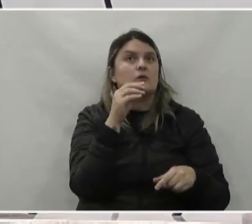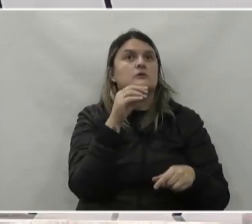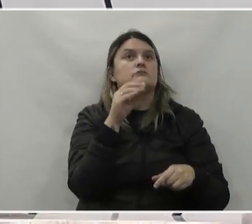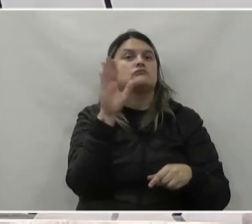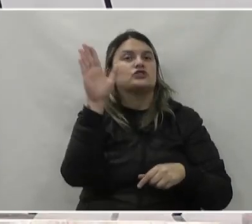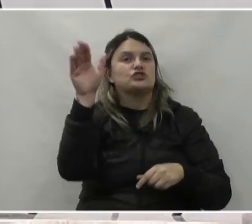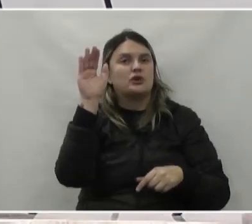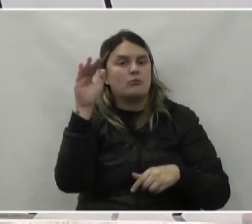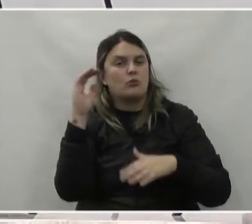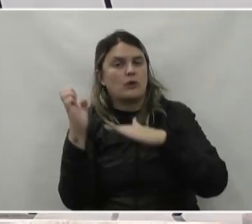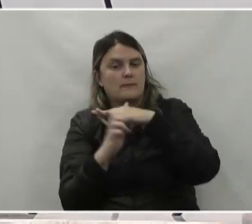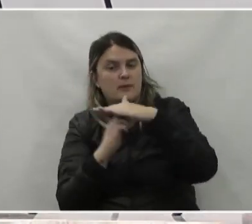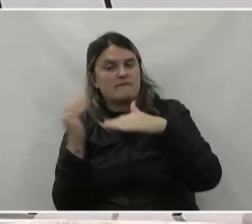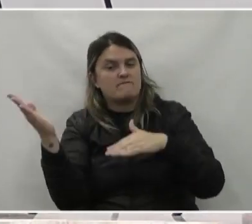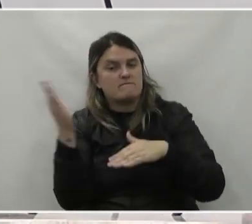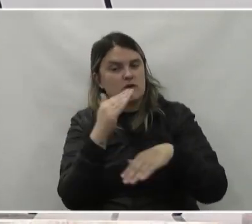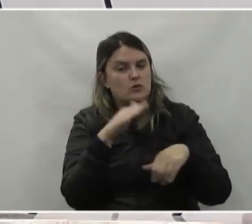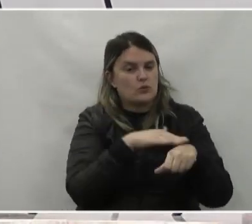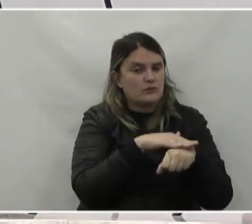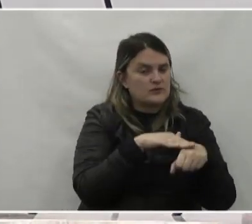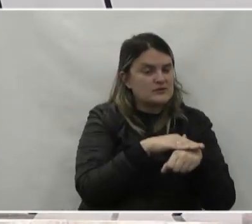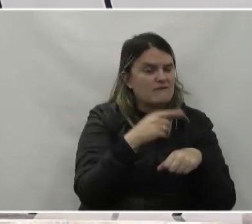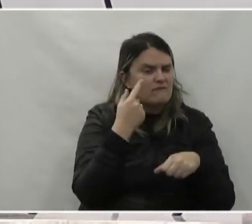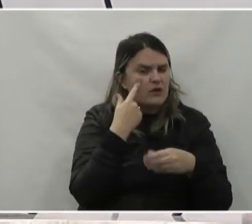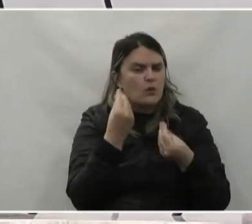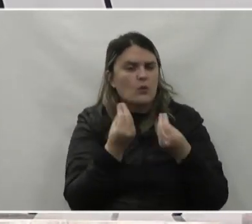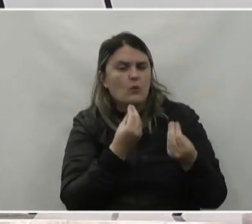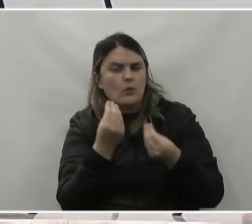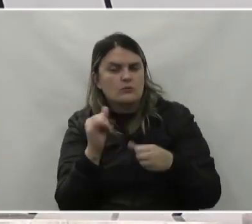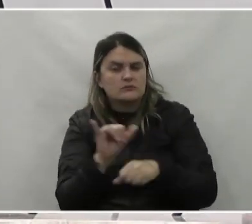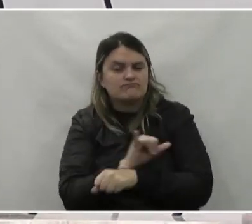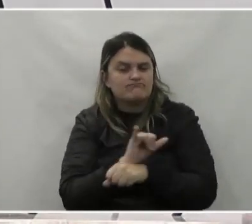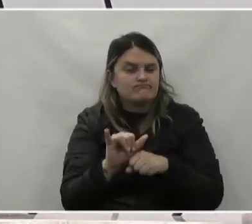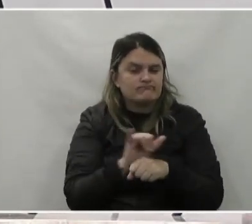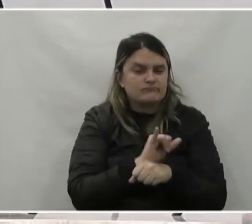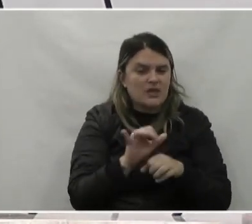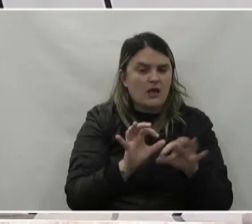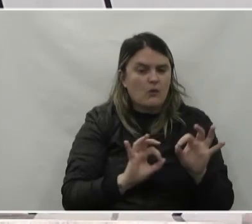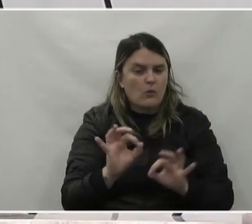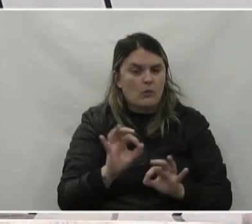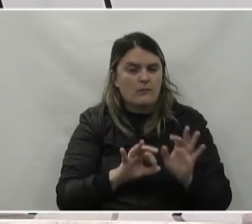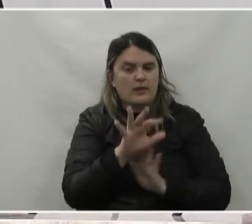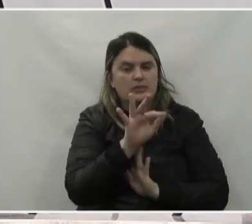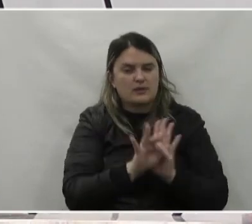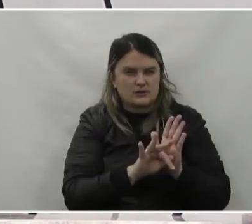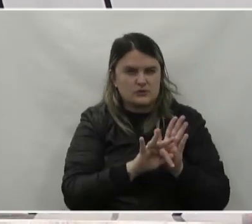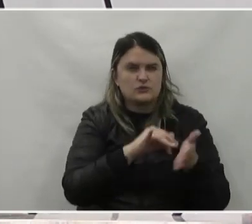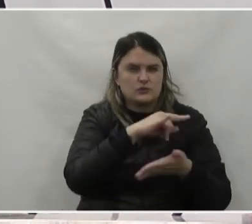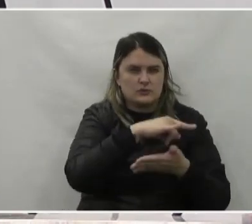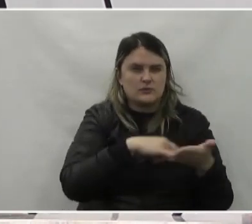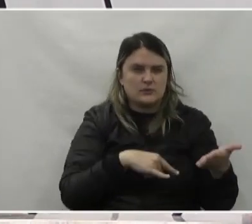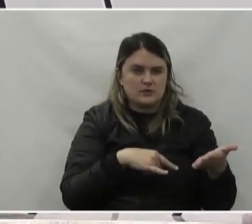a empresa, conversar e ver o que poderia ser ajustado nesse